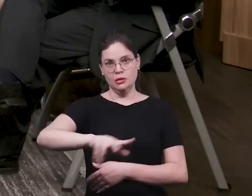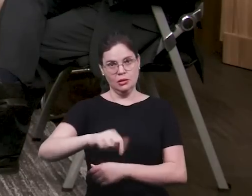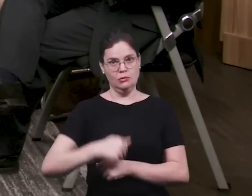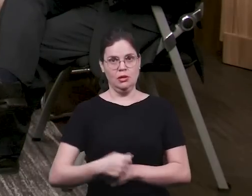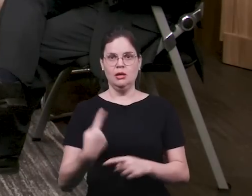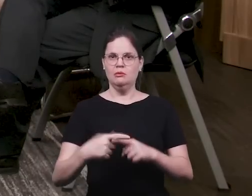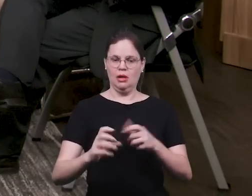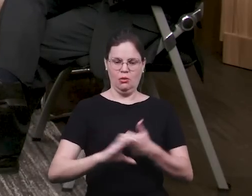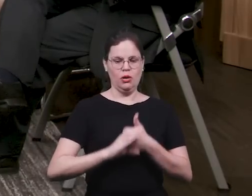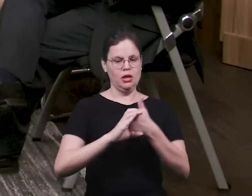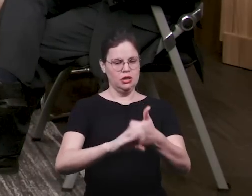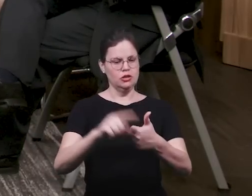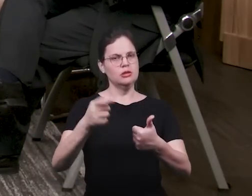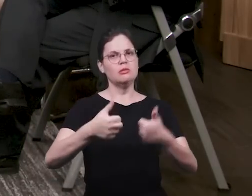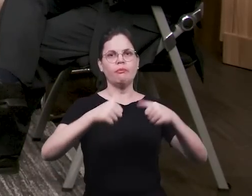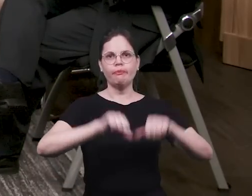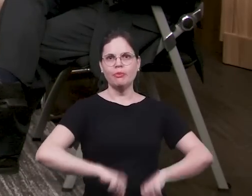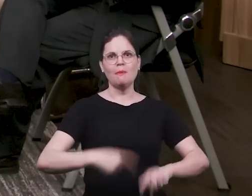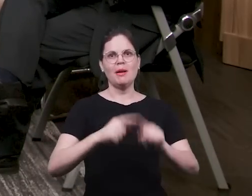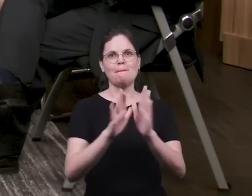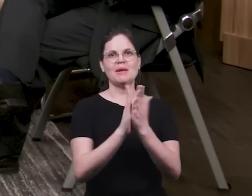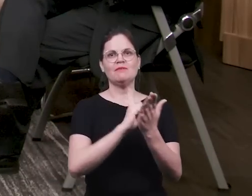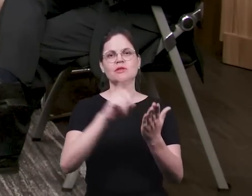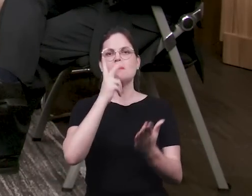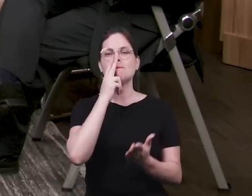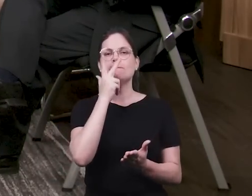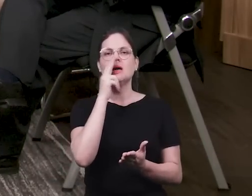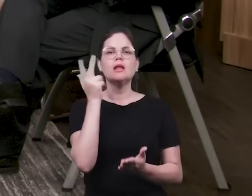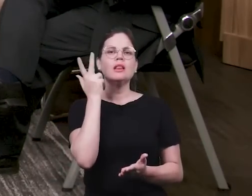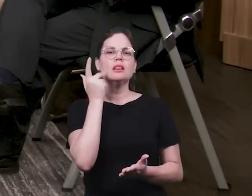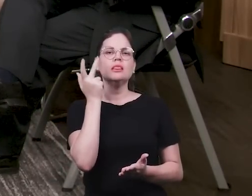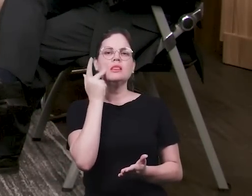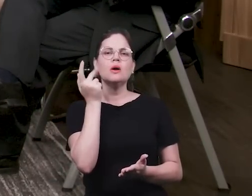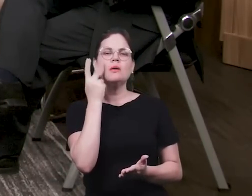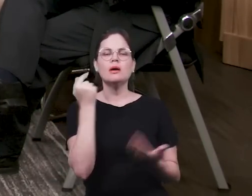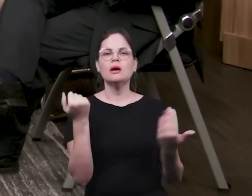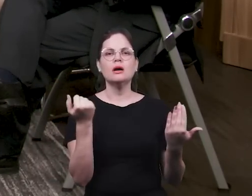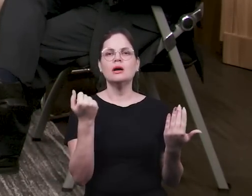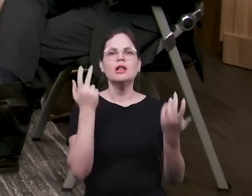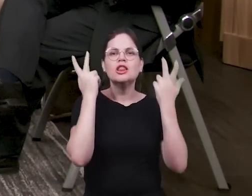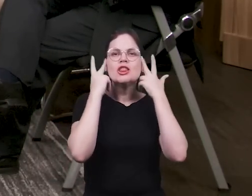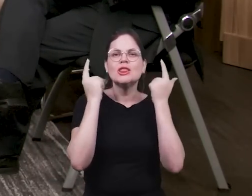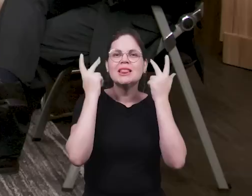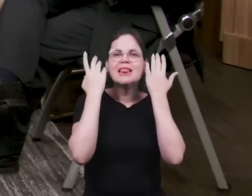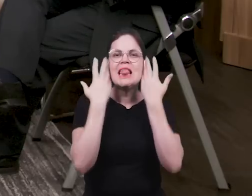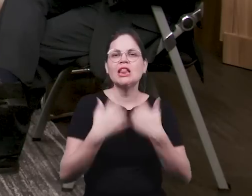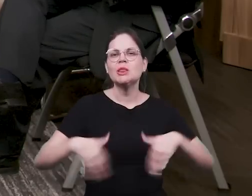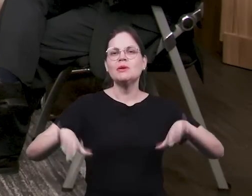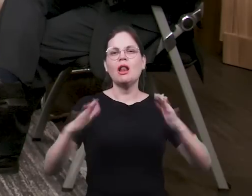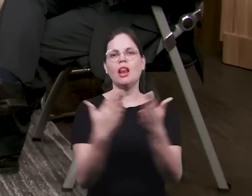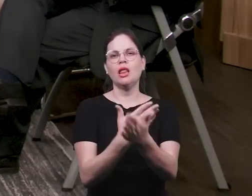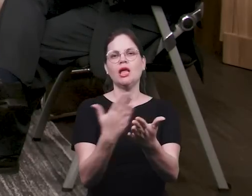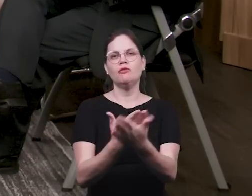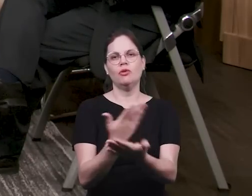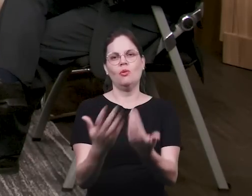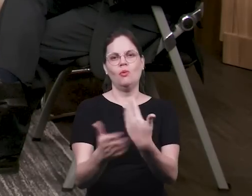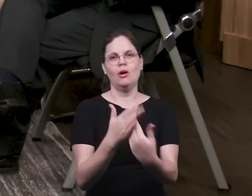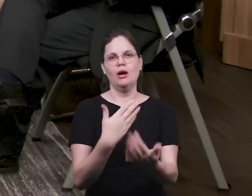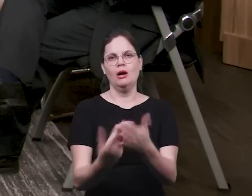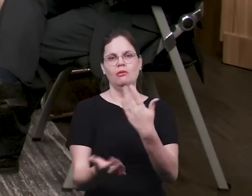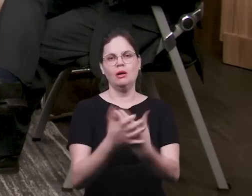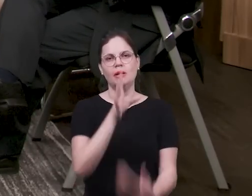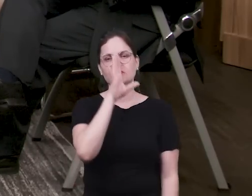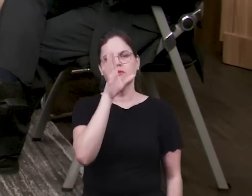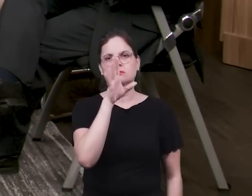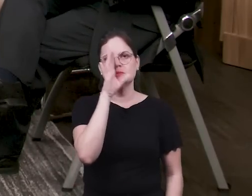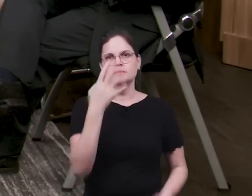pegou outra vez e vulgarizou aquilo que não tem valor